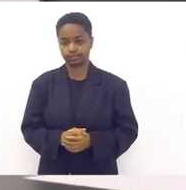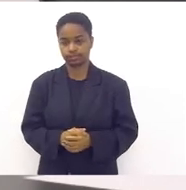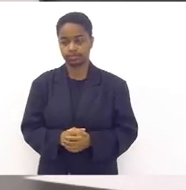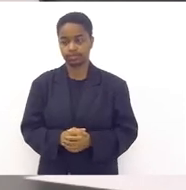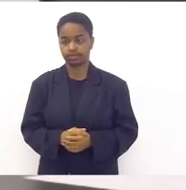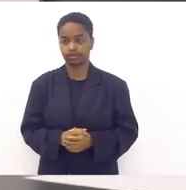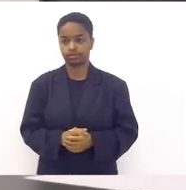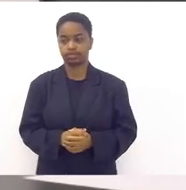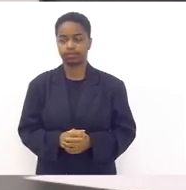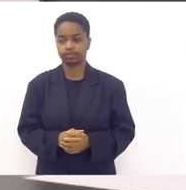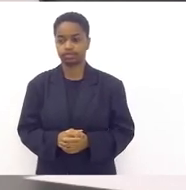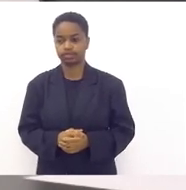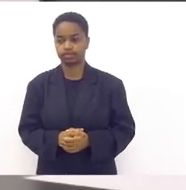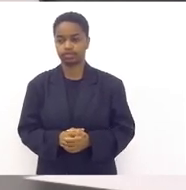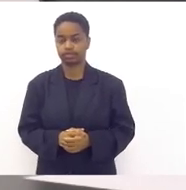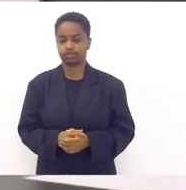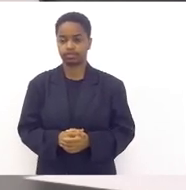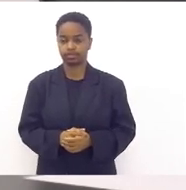Do ponto de vista